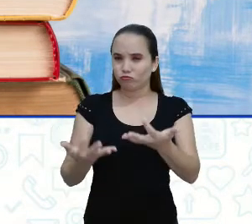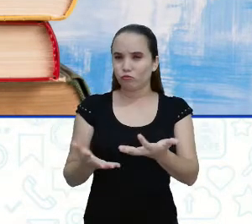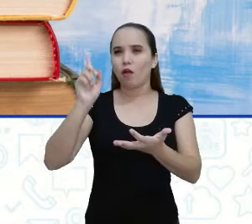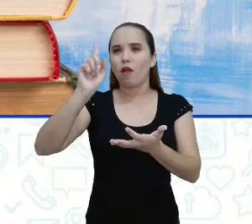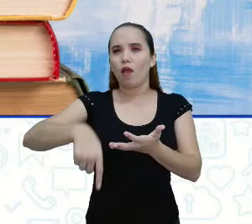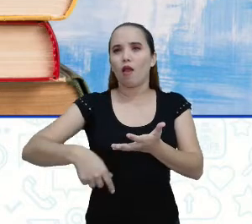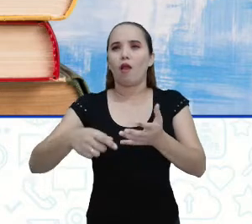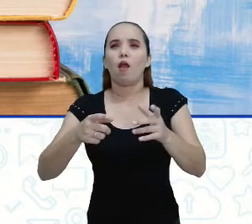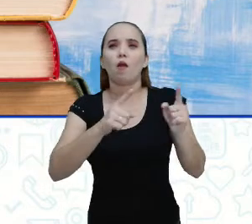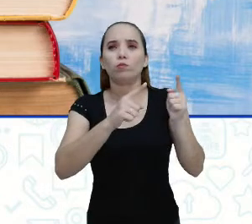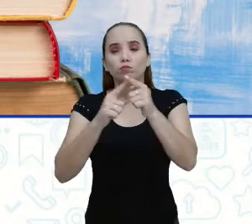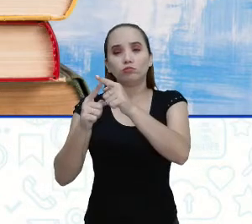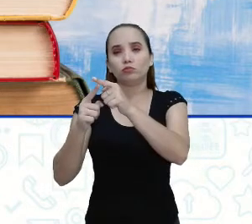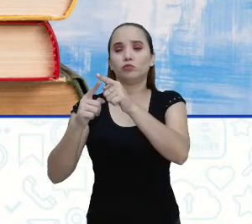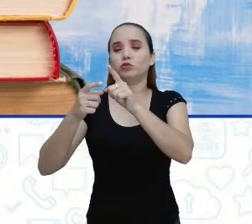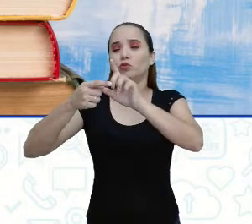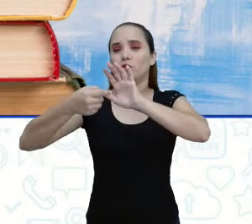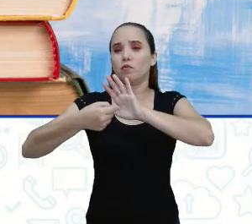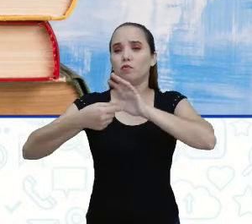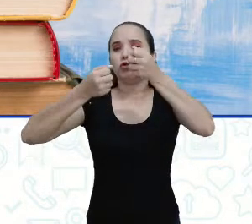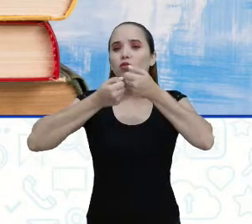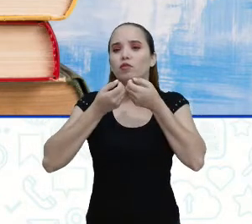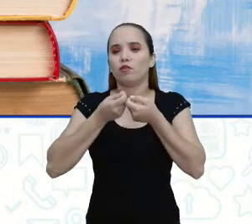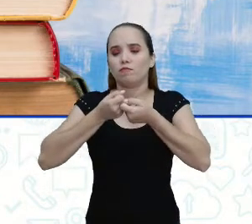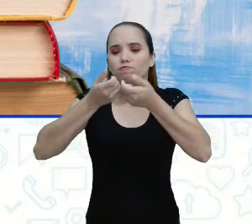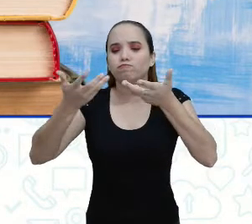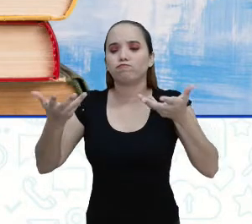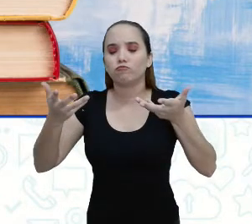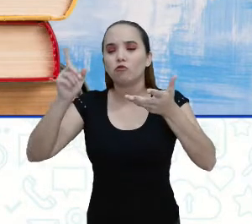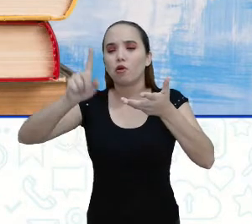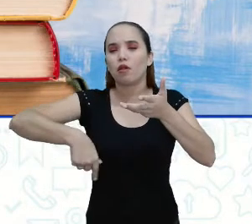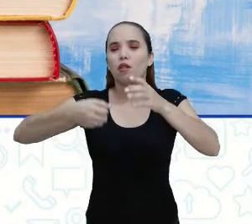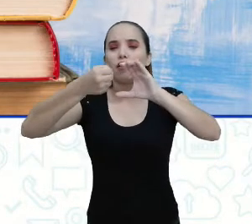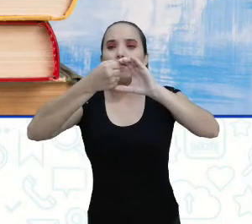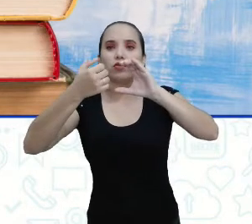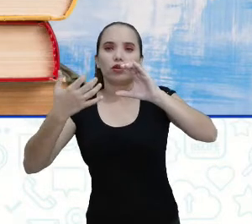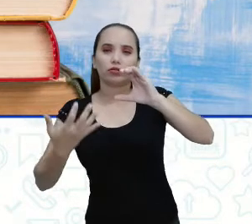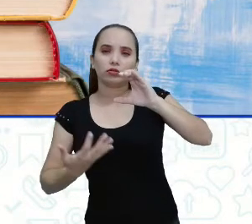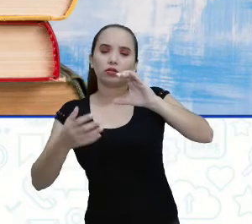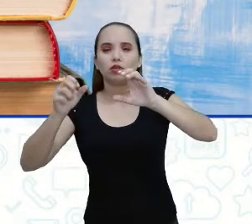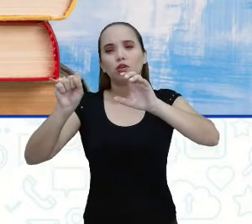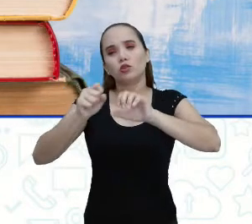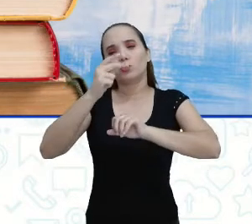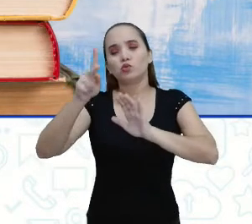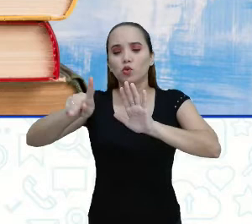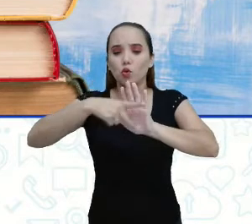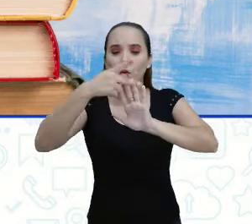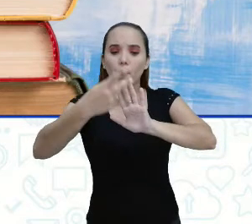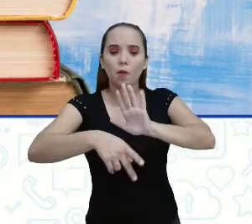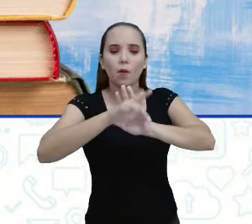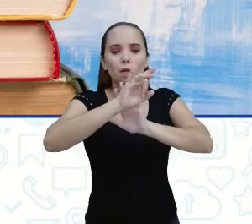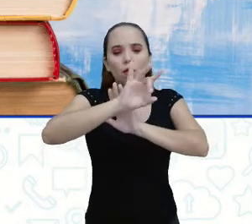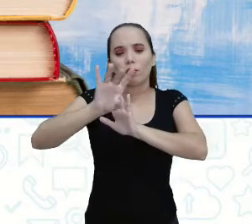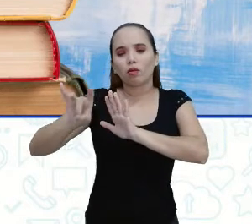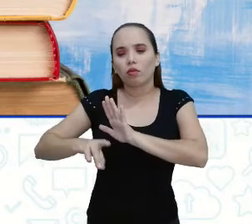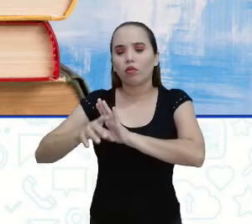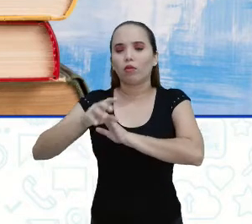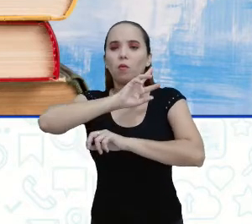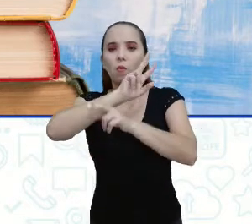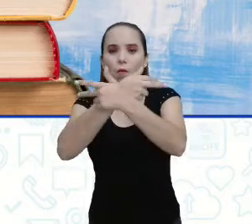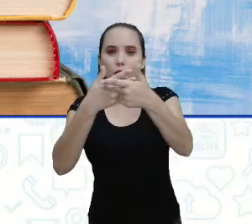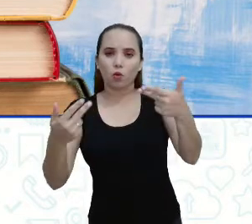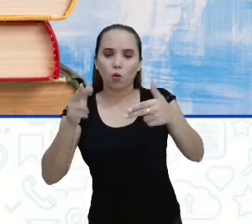as características e propriedades de um objeto, uma pessoa, um animal ou mesmo